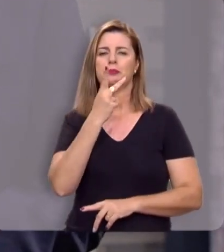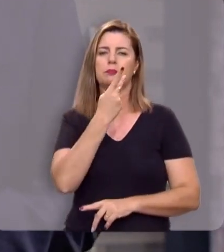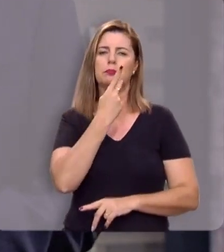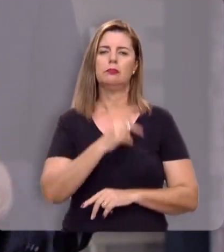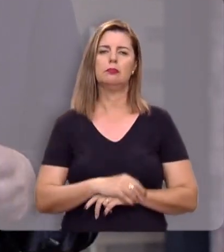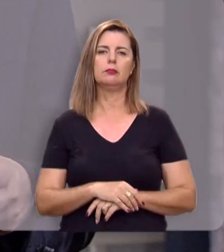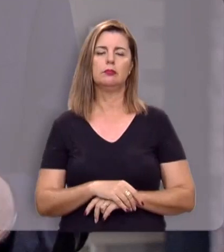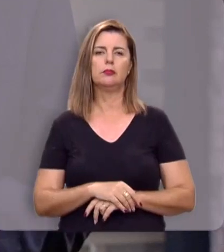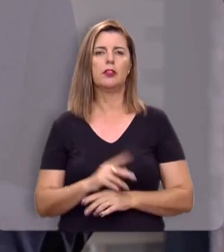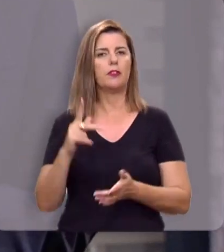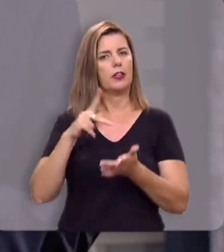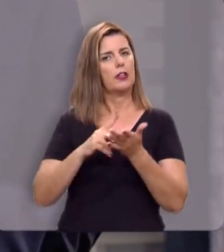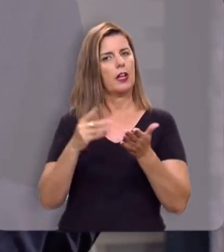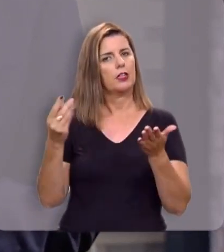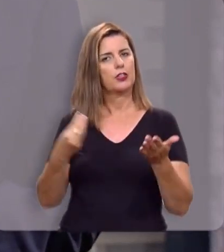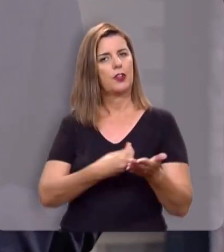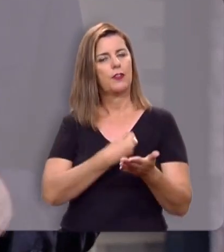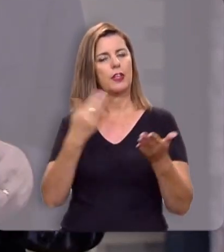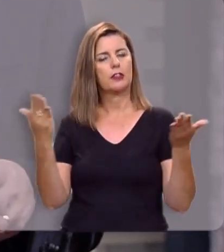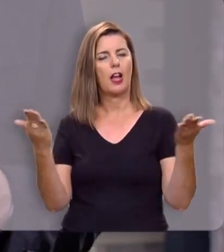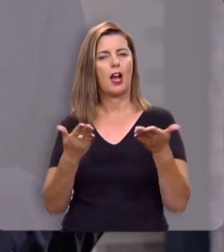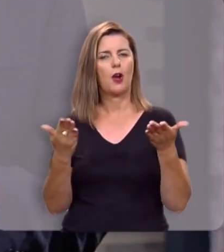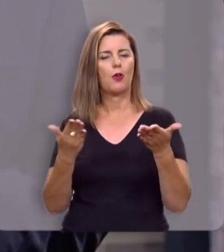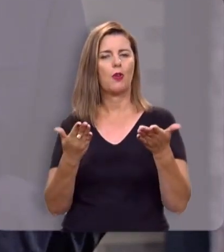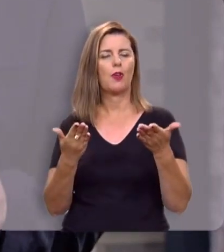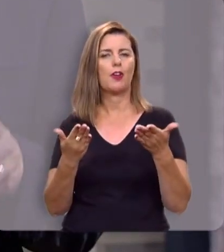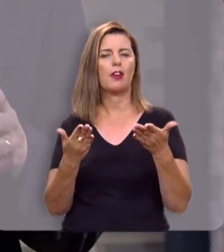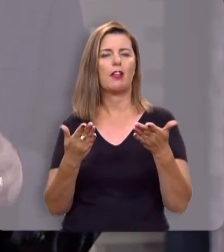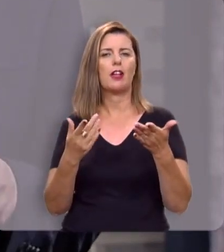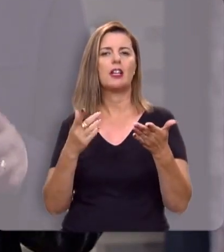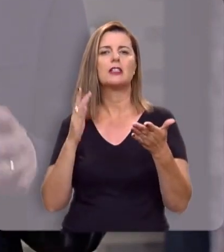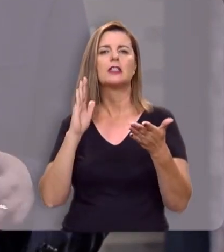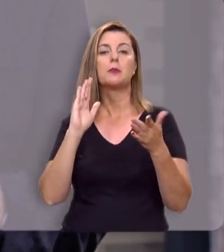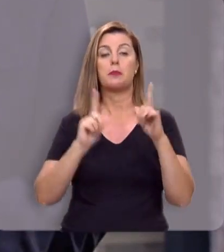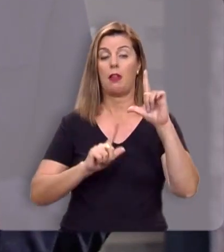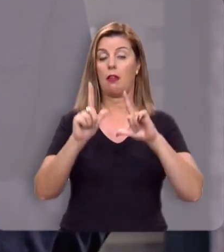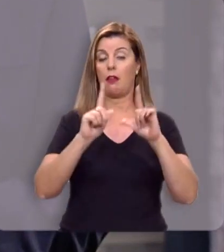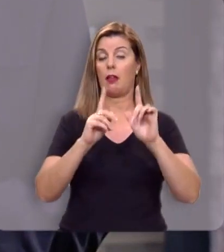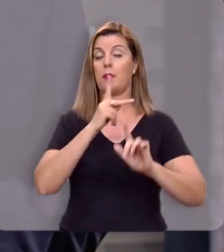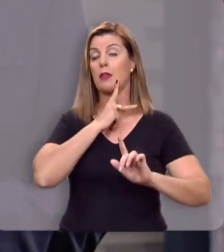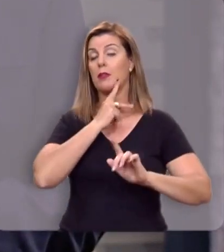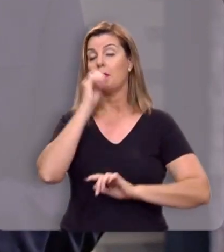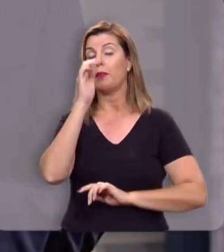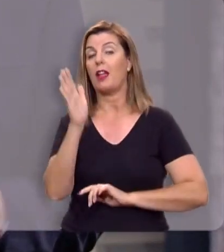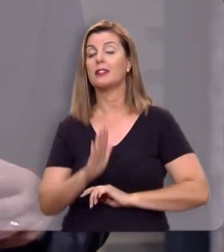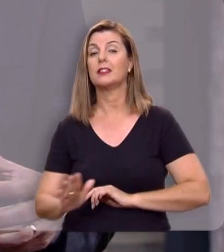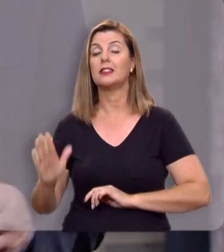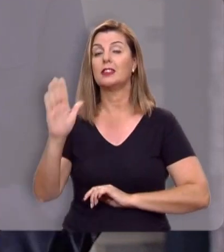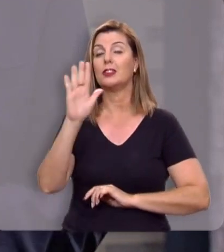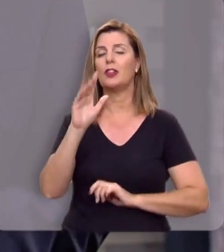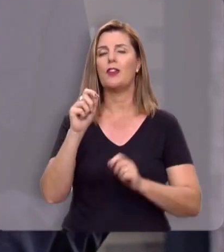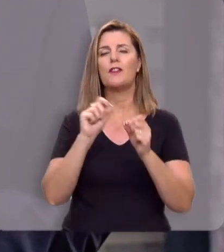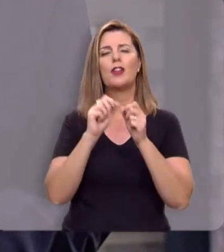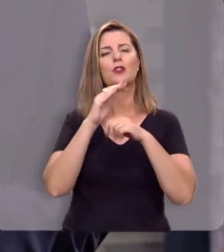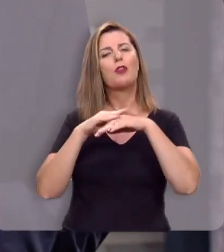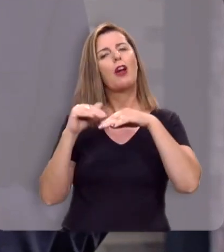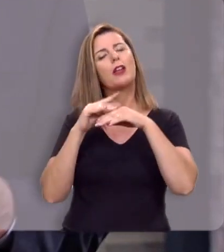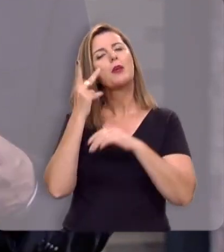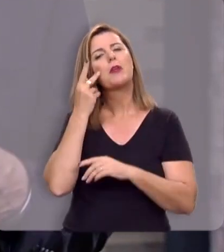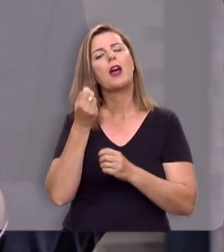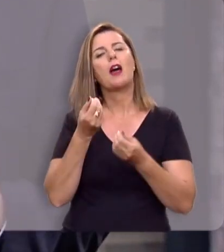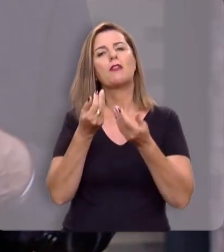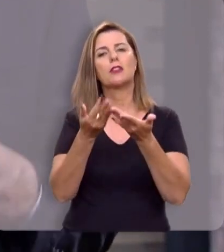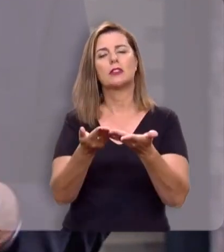Dias Lopes. O Verdade e Vida, você já sabe, é um programa da Igreja Presbiteriana do Brasil, feito com muito carinho para